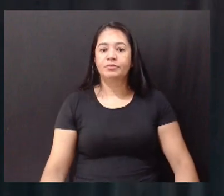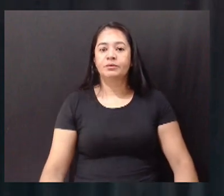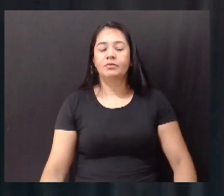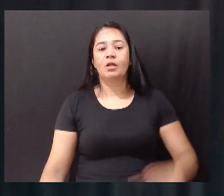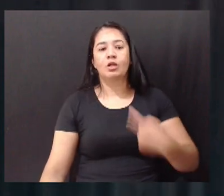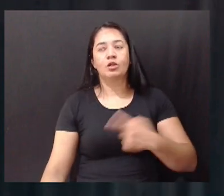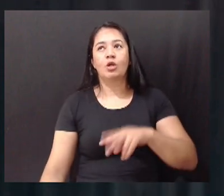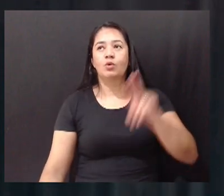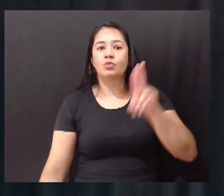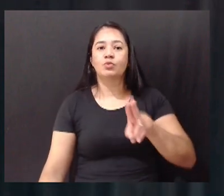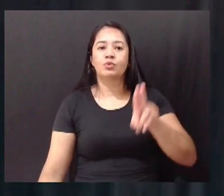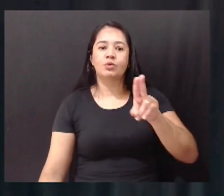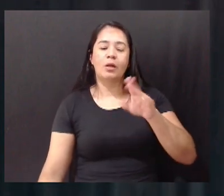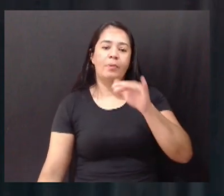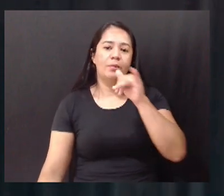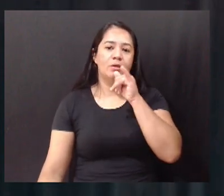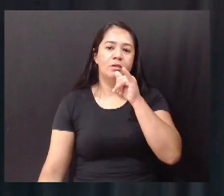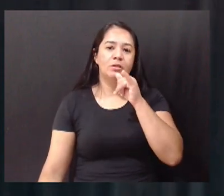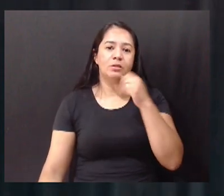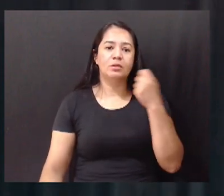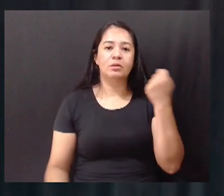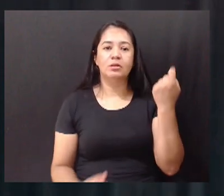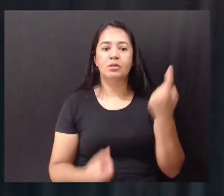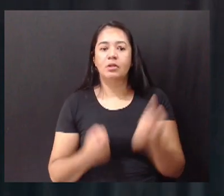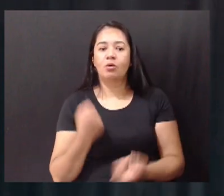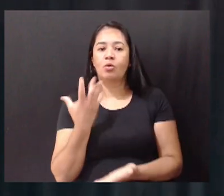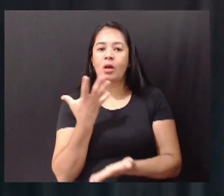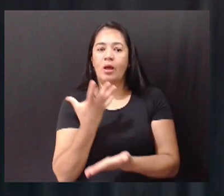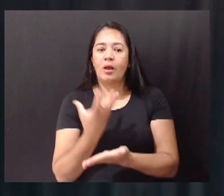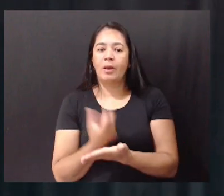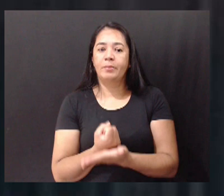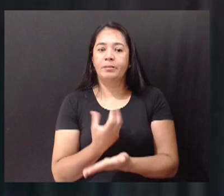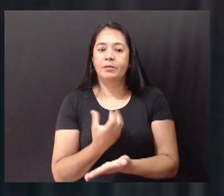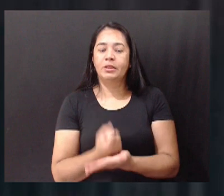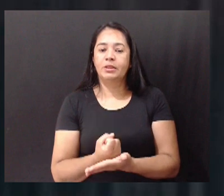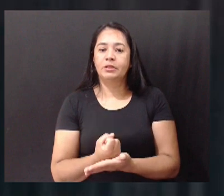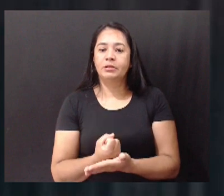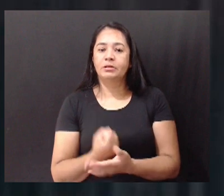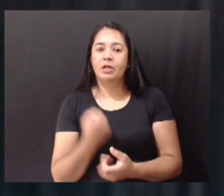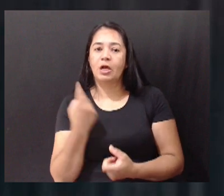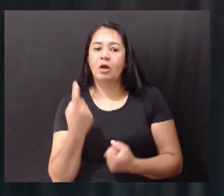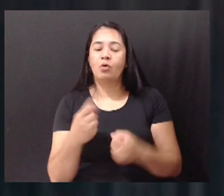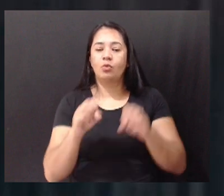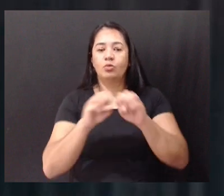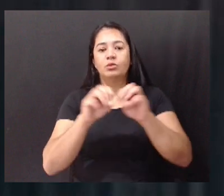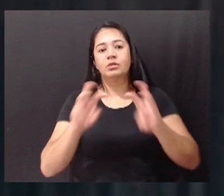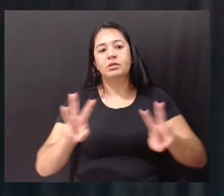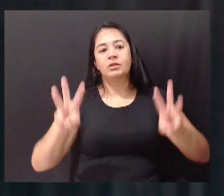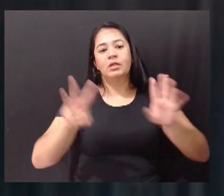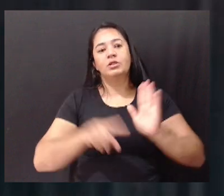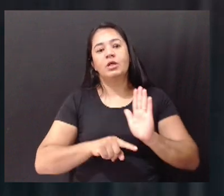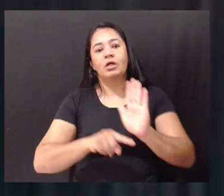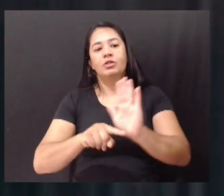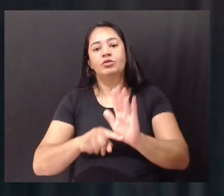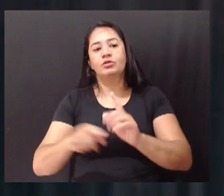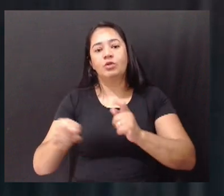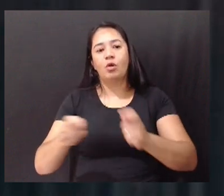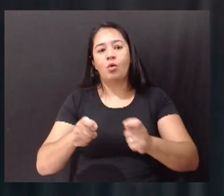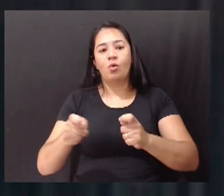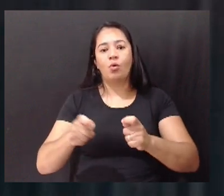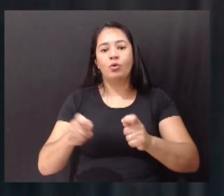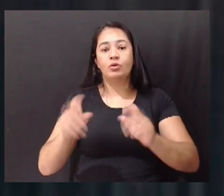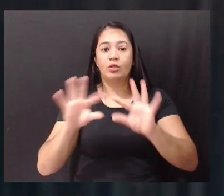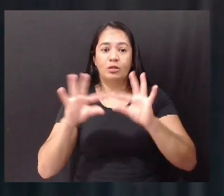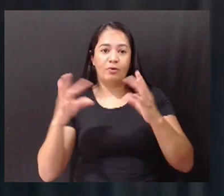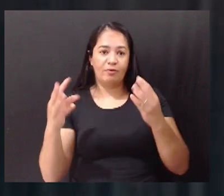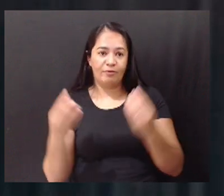exemplo, alguns aplicativos, alguns sites que ajudam a fazer um controle parental, não só